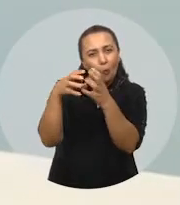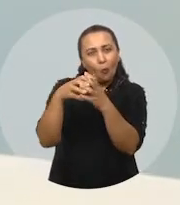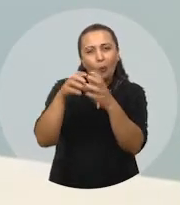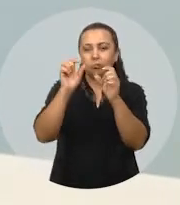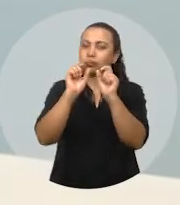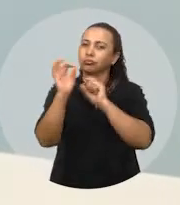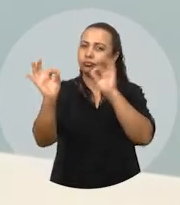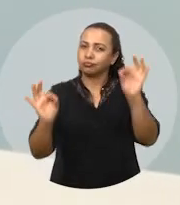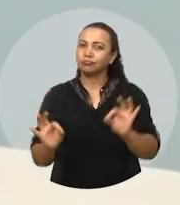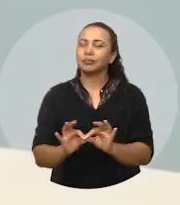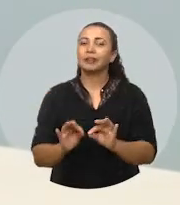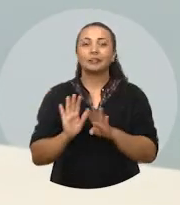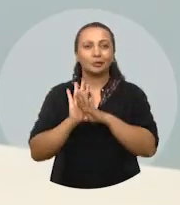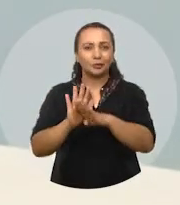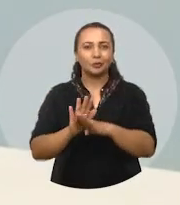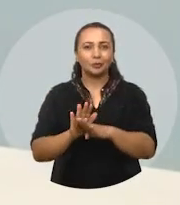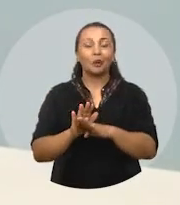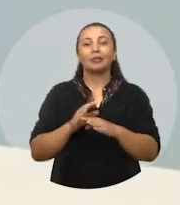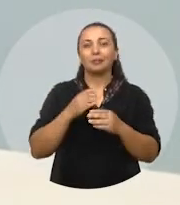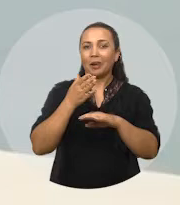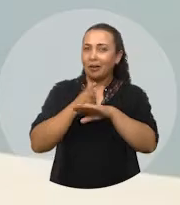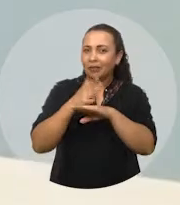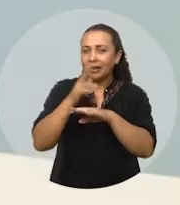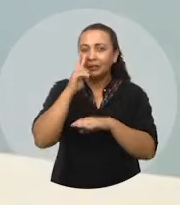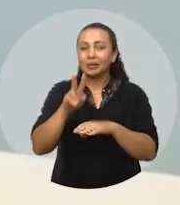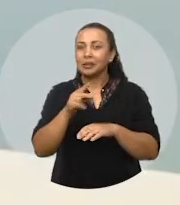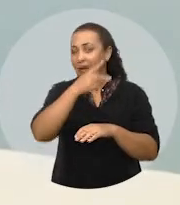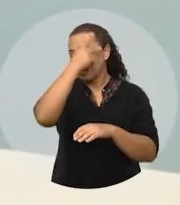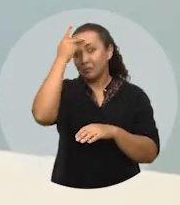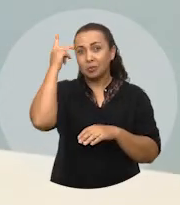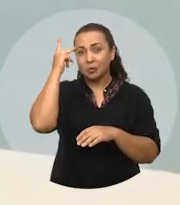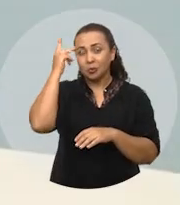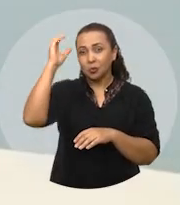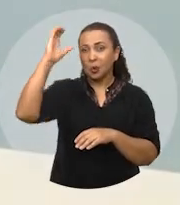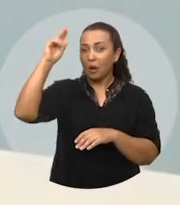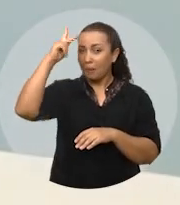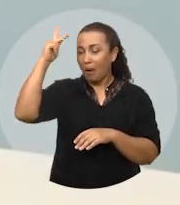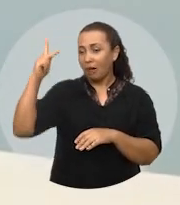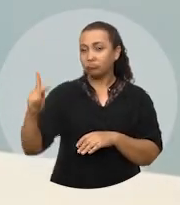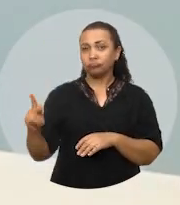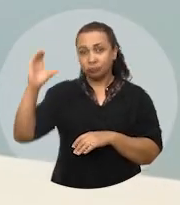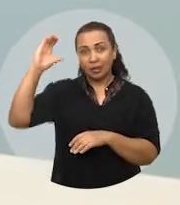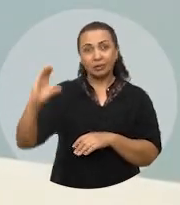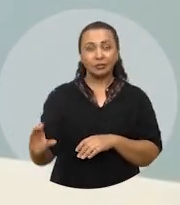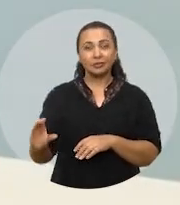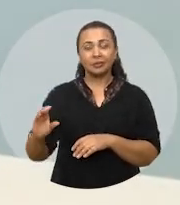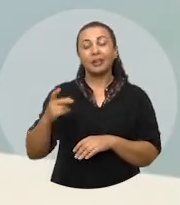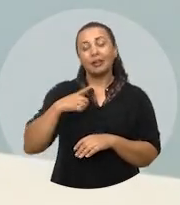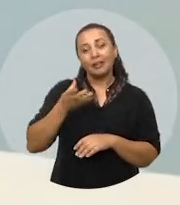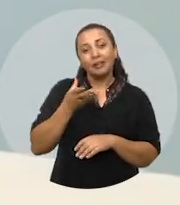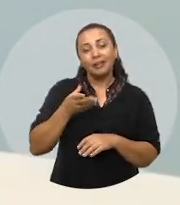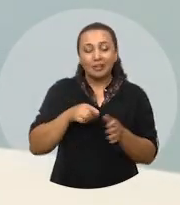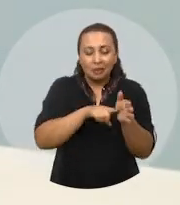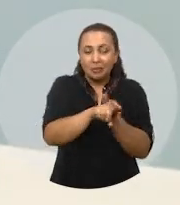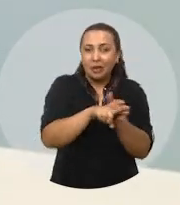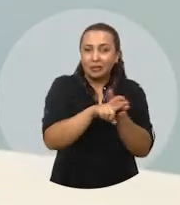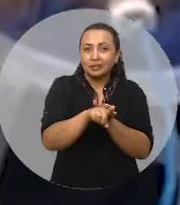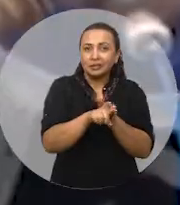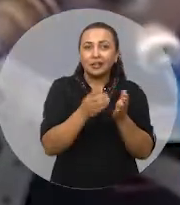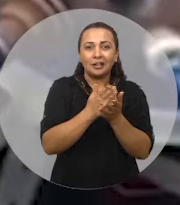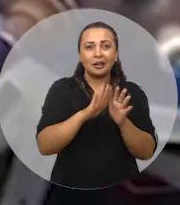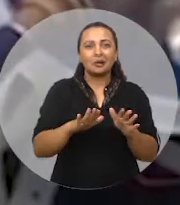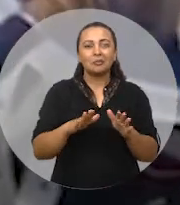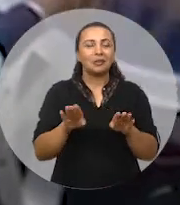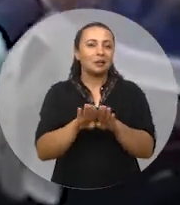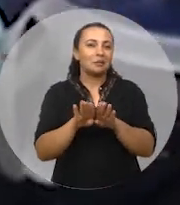testes clínicos e principalmente os pacientes que usaram o dispositivo, aceitaram participar da pesquisa e acabaram se beneficiando.